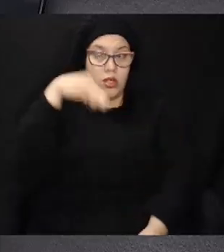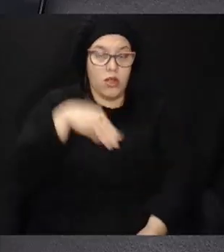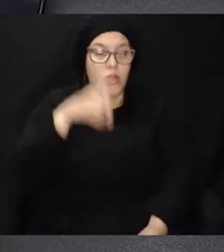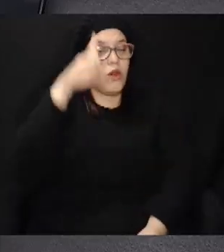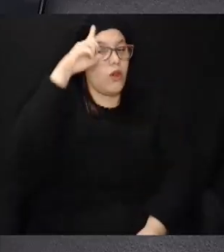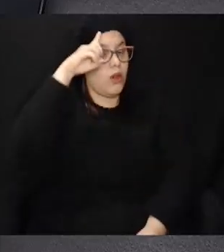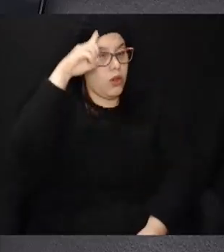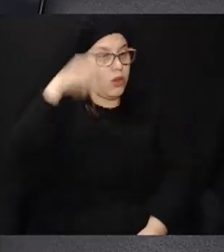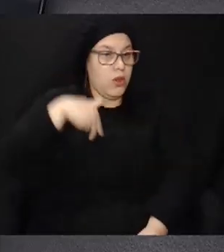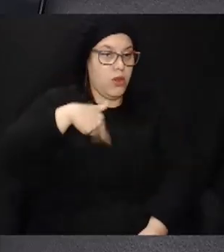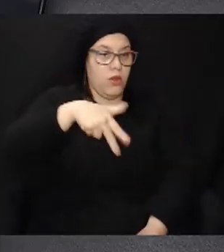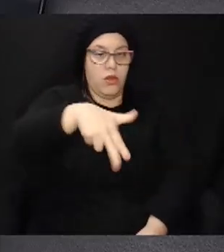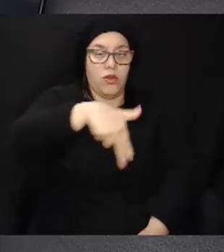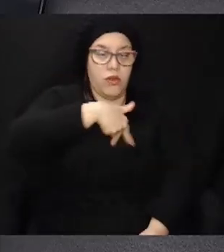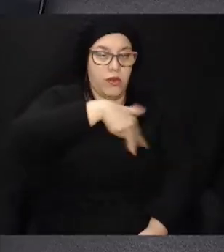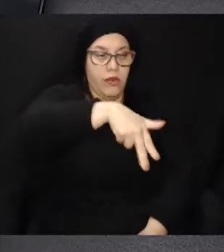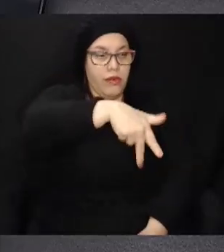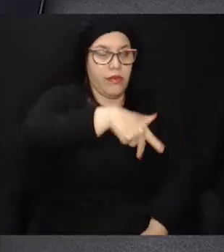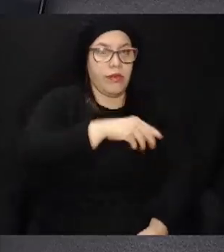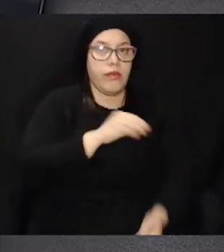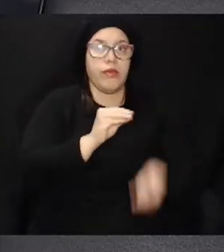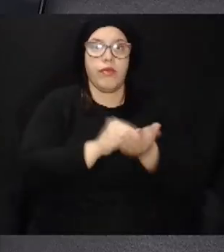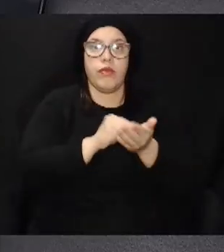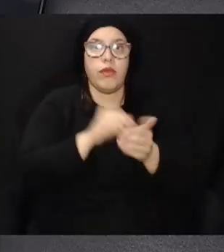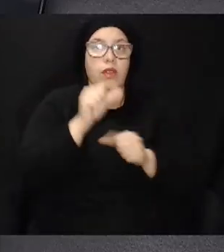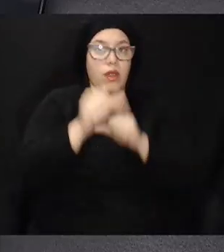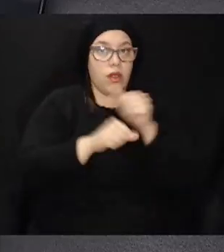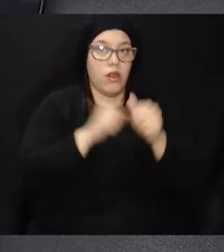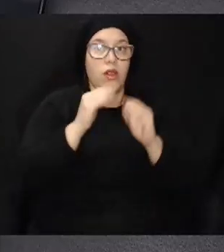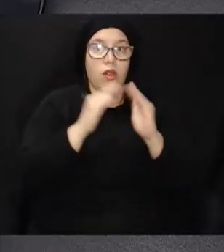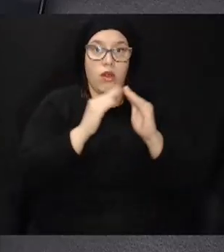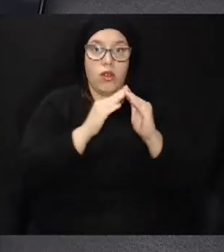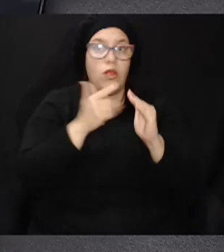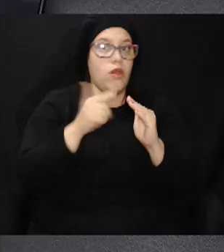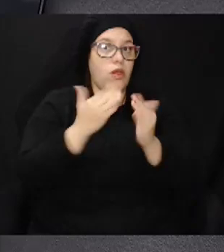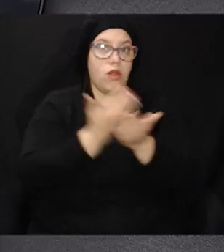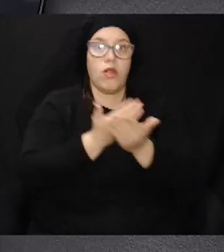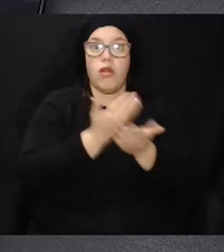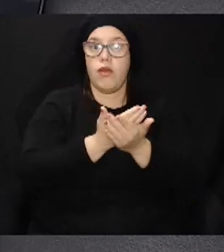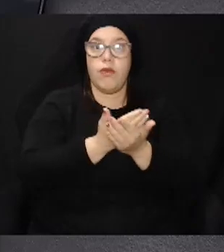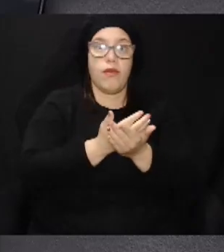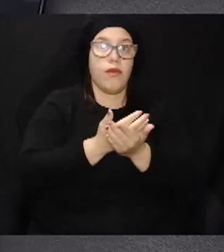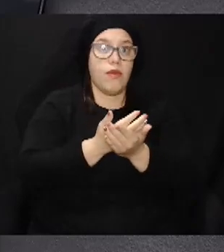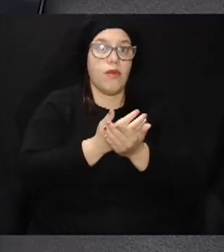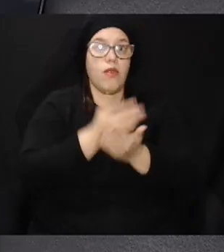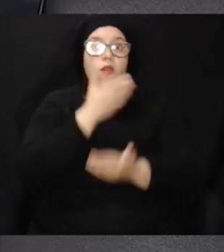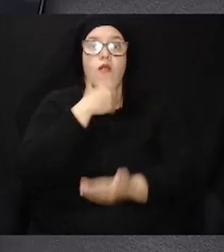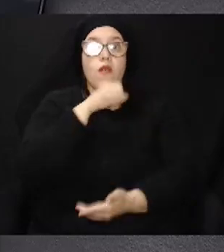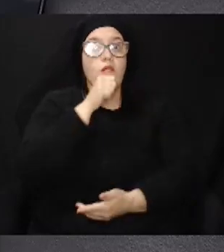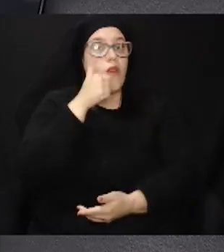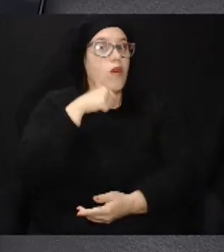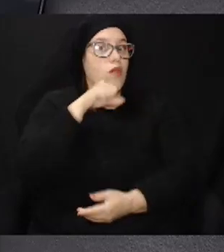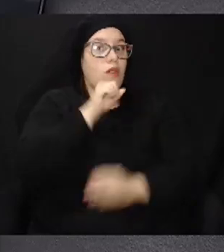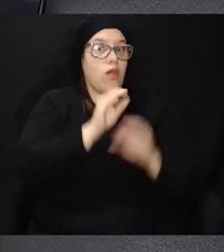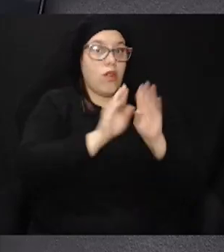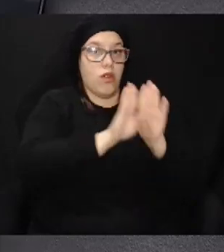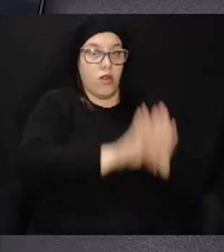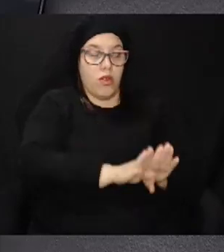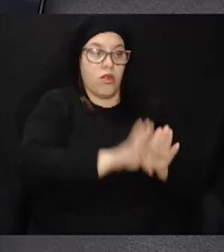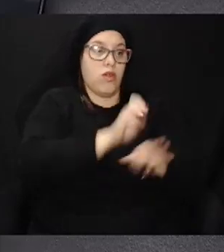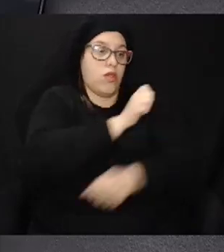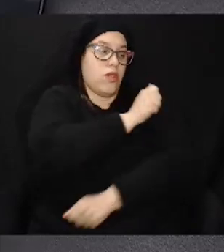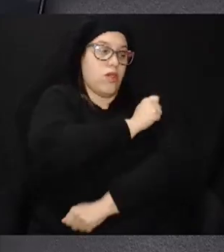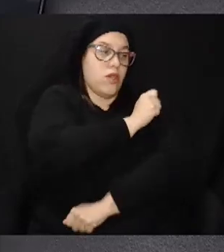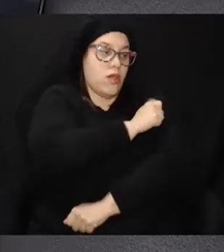e não é por causa de reforma de escola, é porque ela não tem escola. Os pais não têm onde deixar os alunos, não é porque não tem